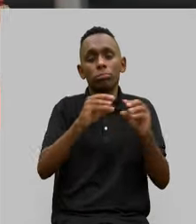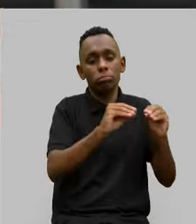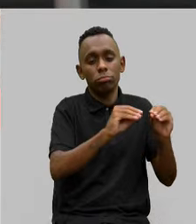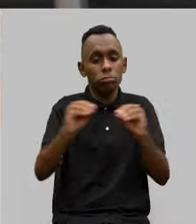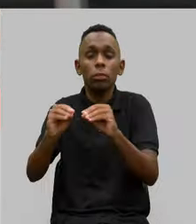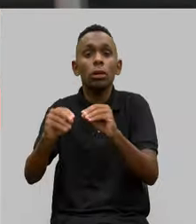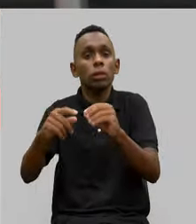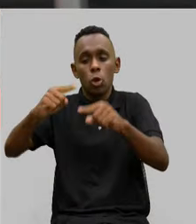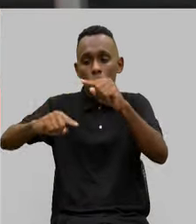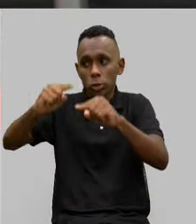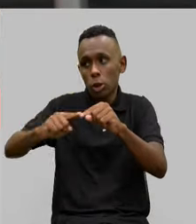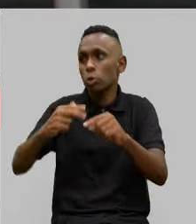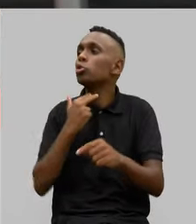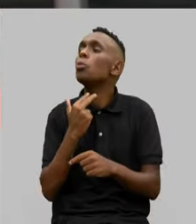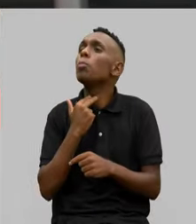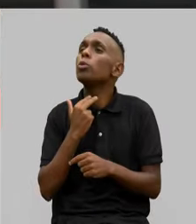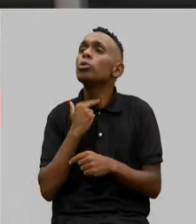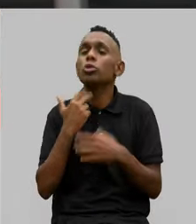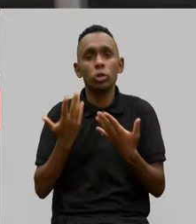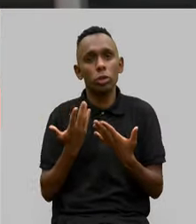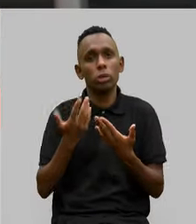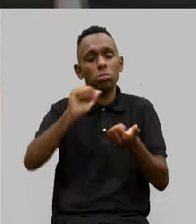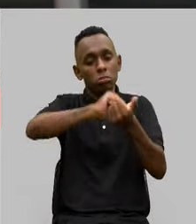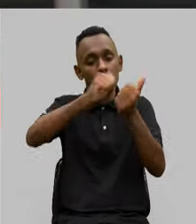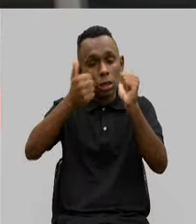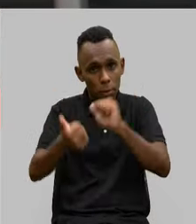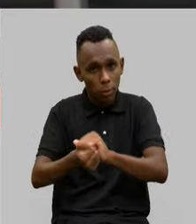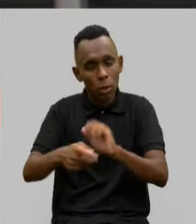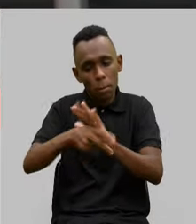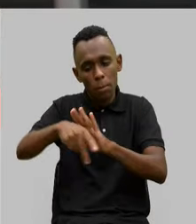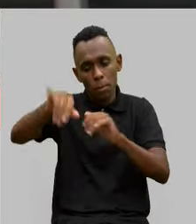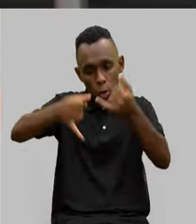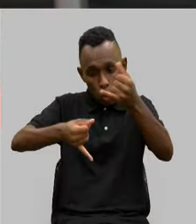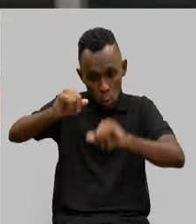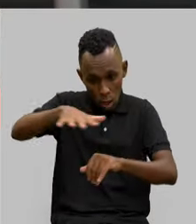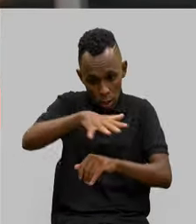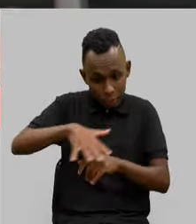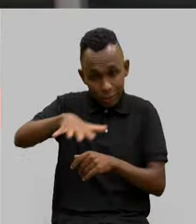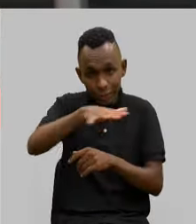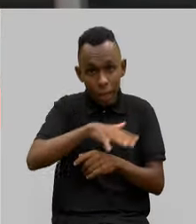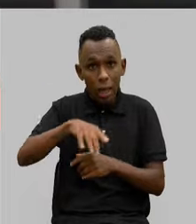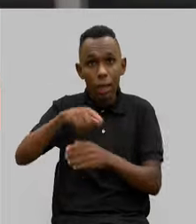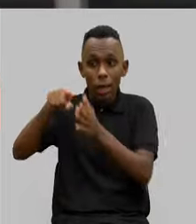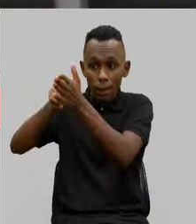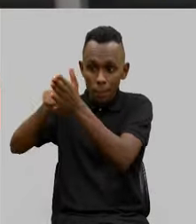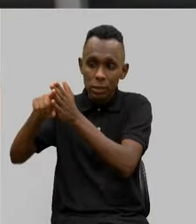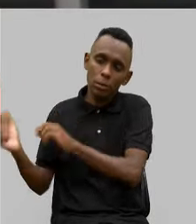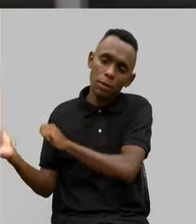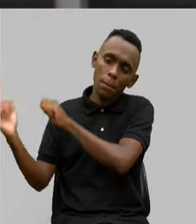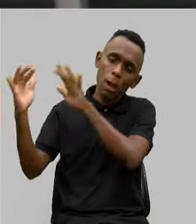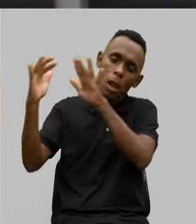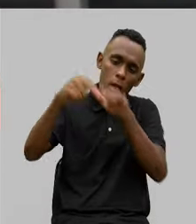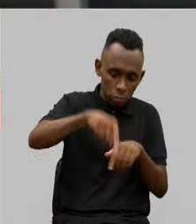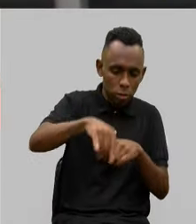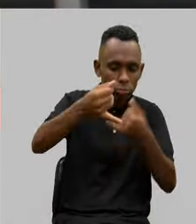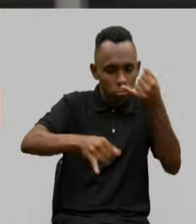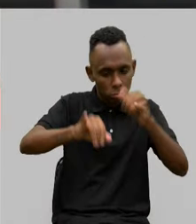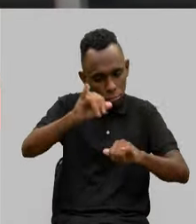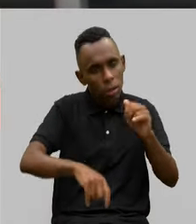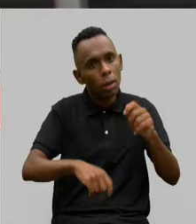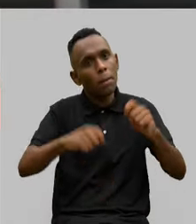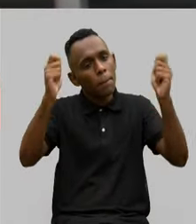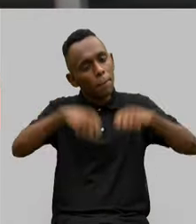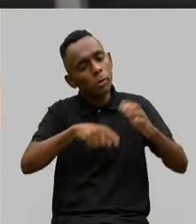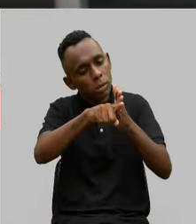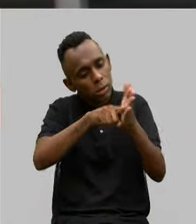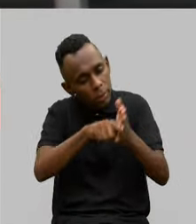a matéria então a gente adequou o nosso laboratório e os pesquisadores vão no nosso laboratório para poder fazer esse tipo